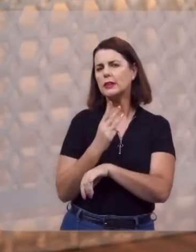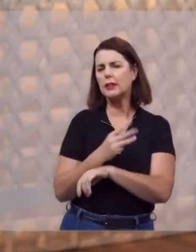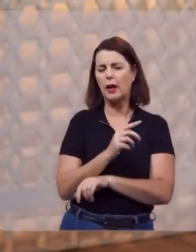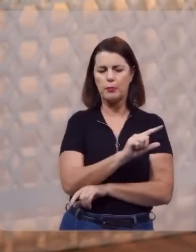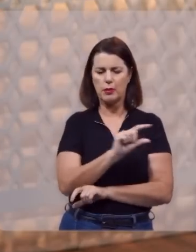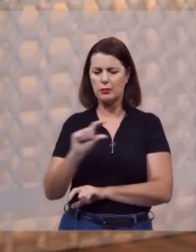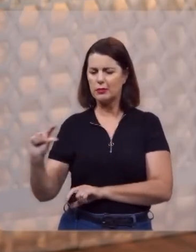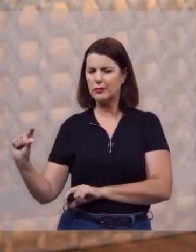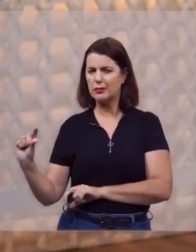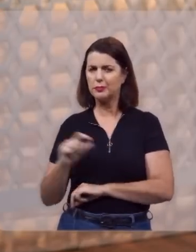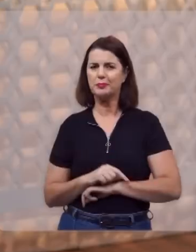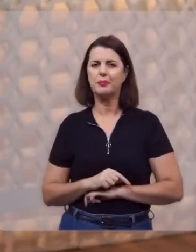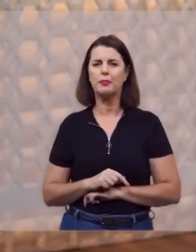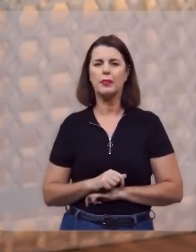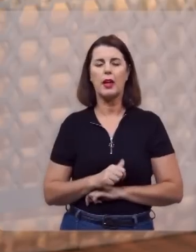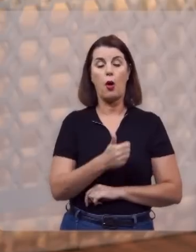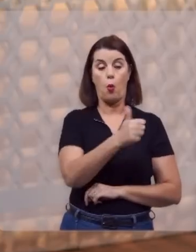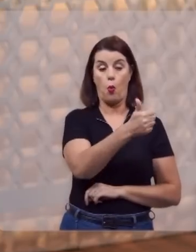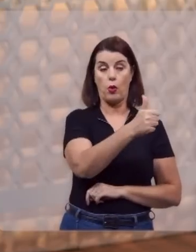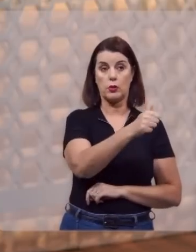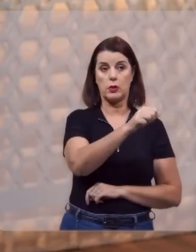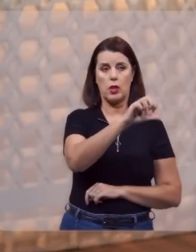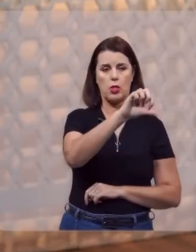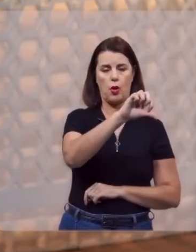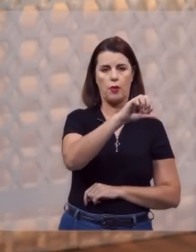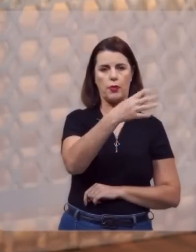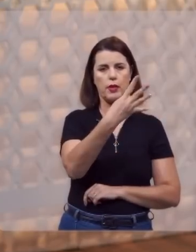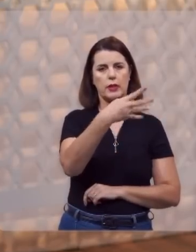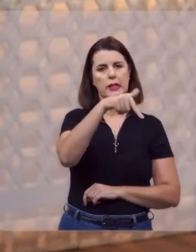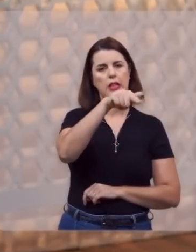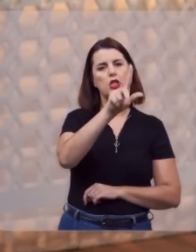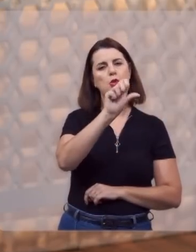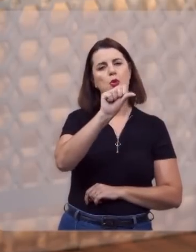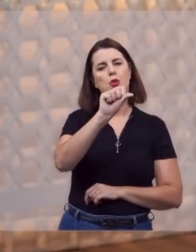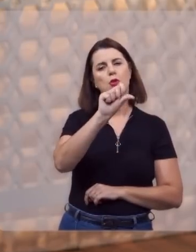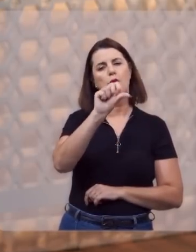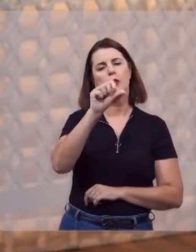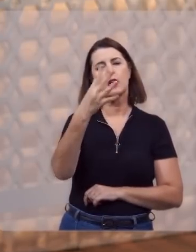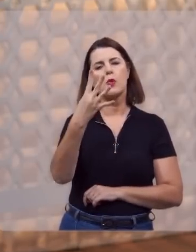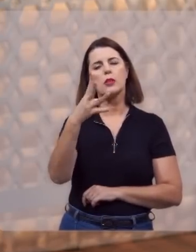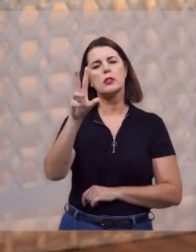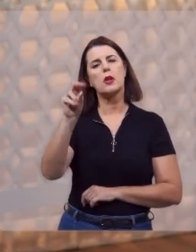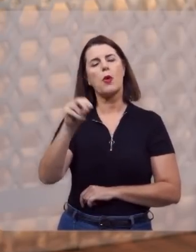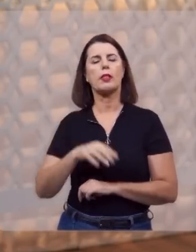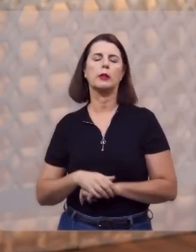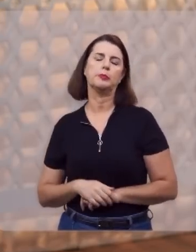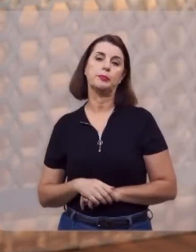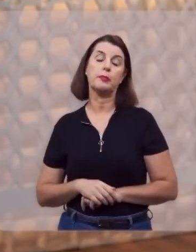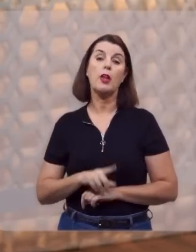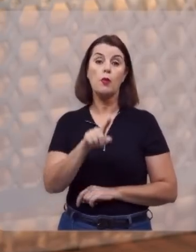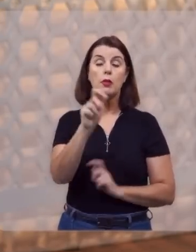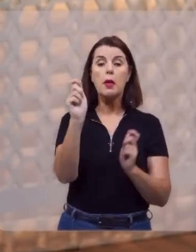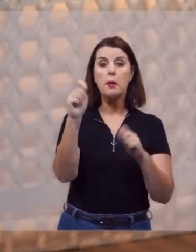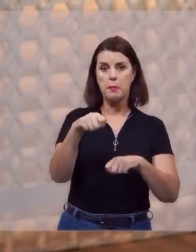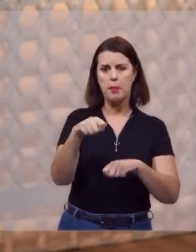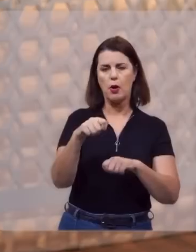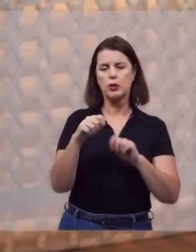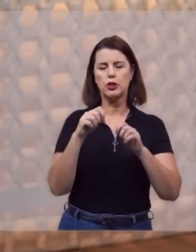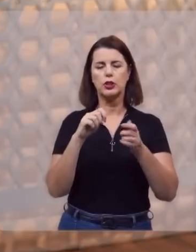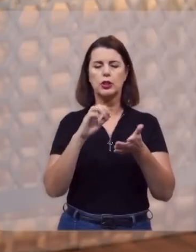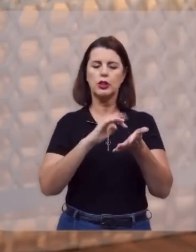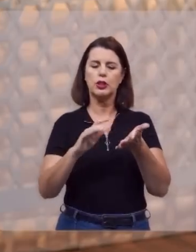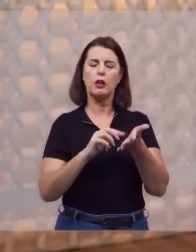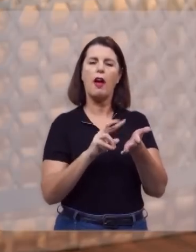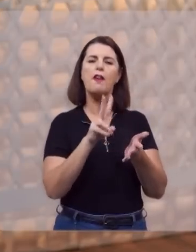WhatsApp. Está aparecendo o número aqui, é o código de área 11 9 47 18 94 50. E aí você vai digitar lá